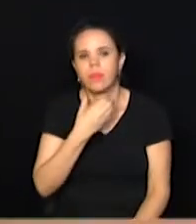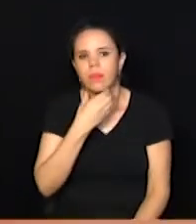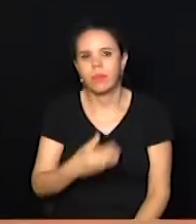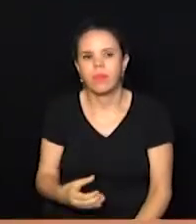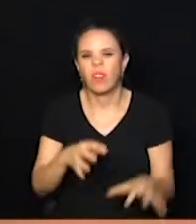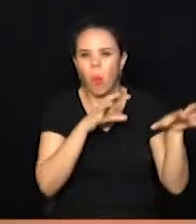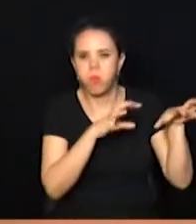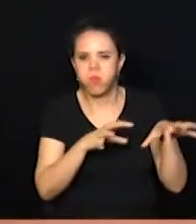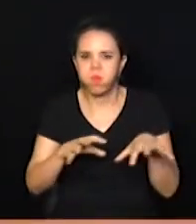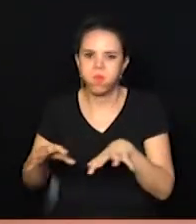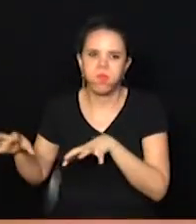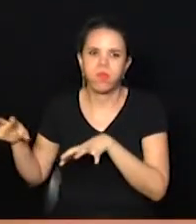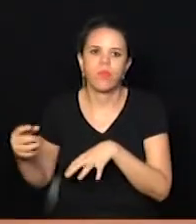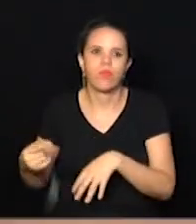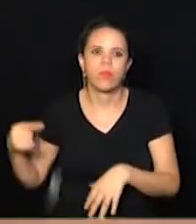temporal.